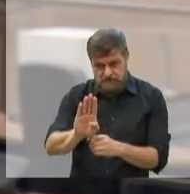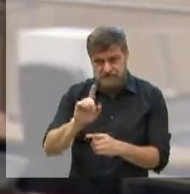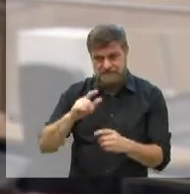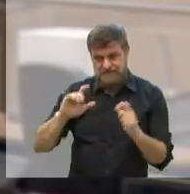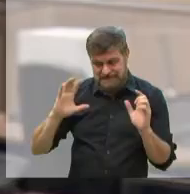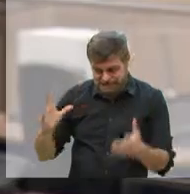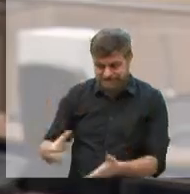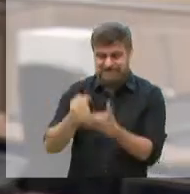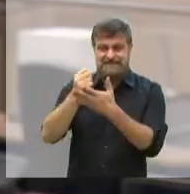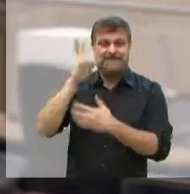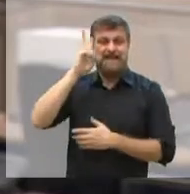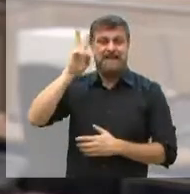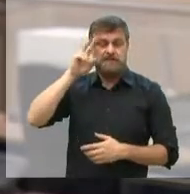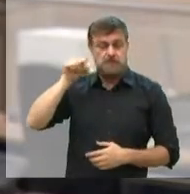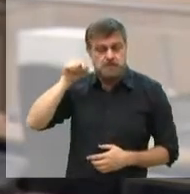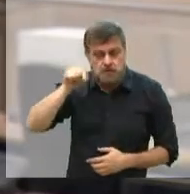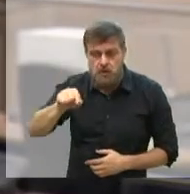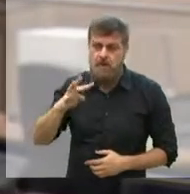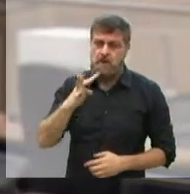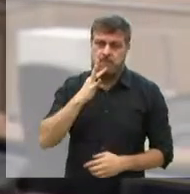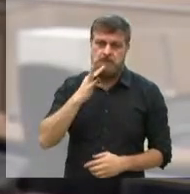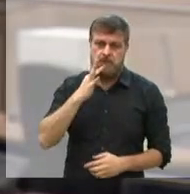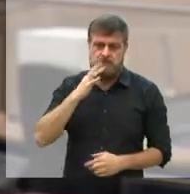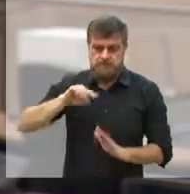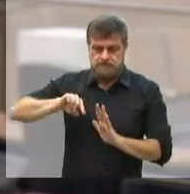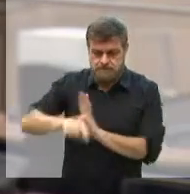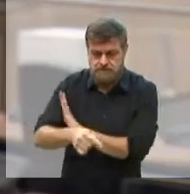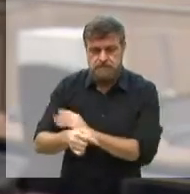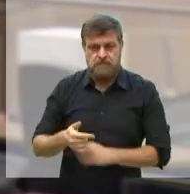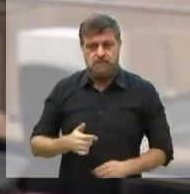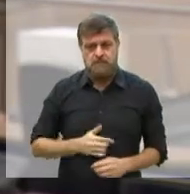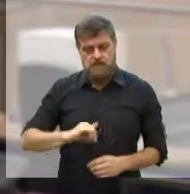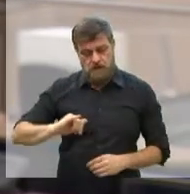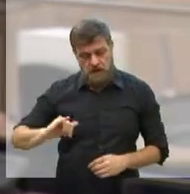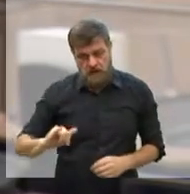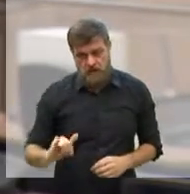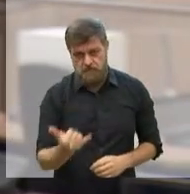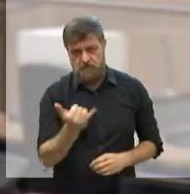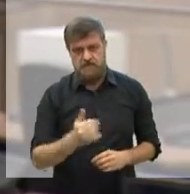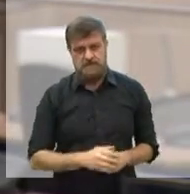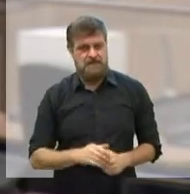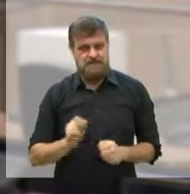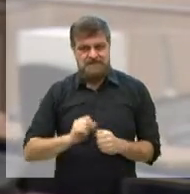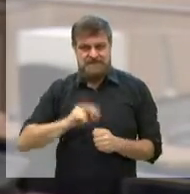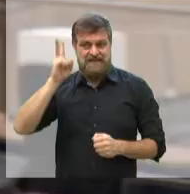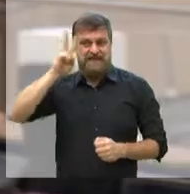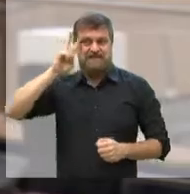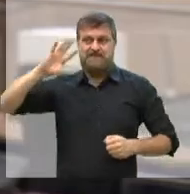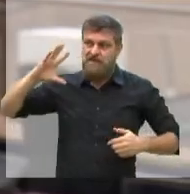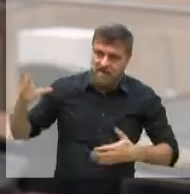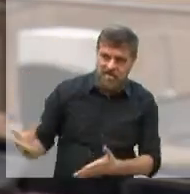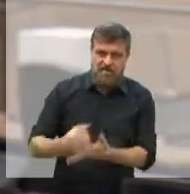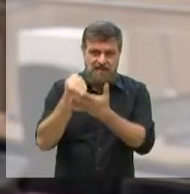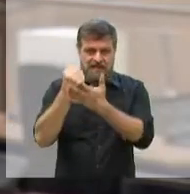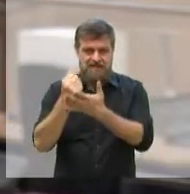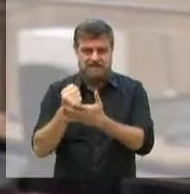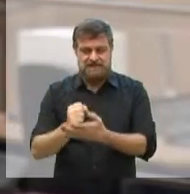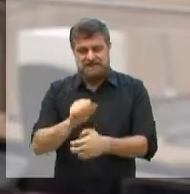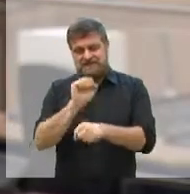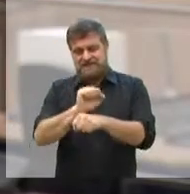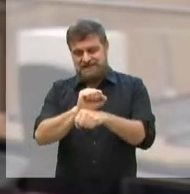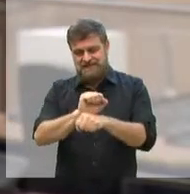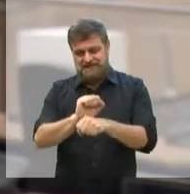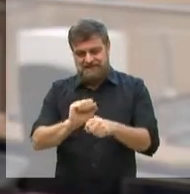resgate histórico, é importante isso. E eu vou aproveitar a oportunidade não para fazer o resgate histórico, espero que dê